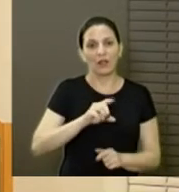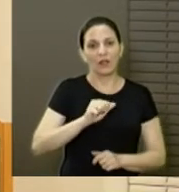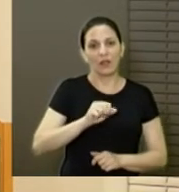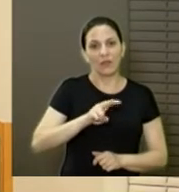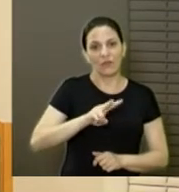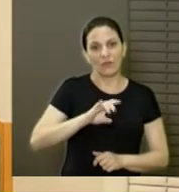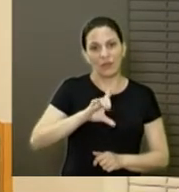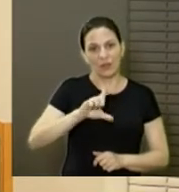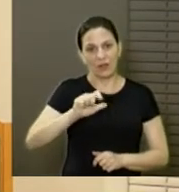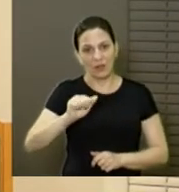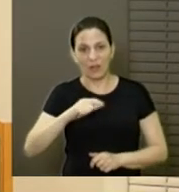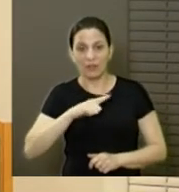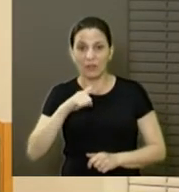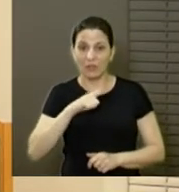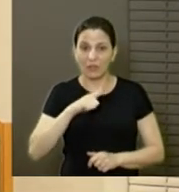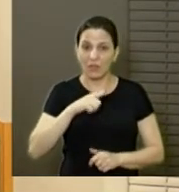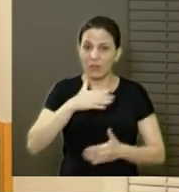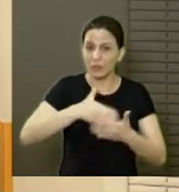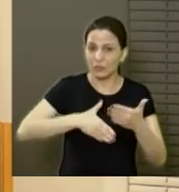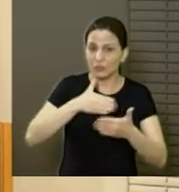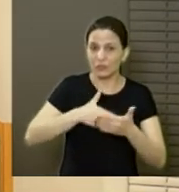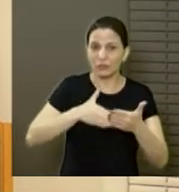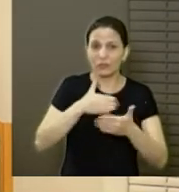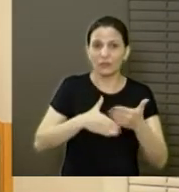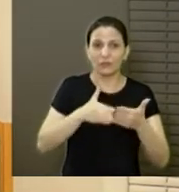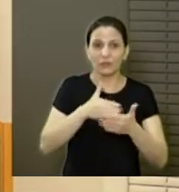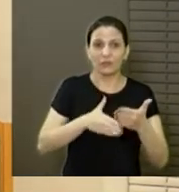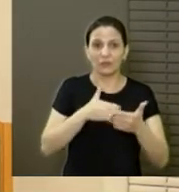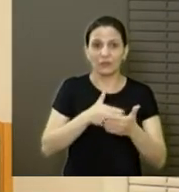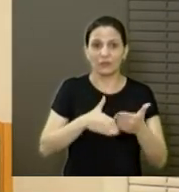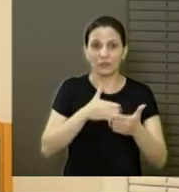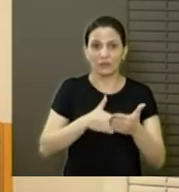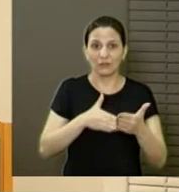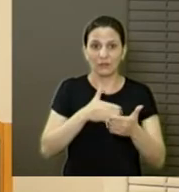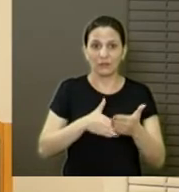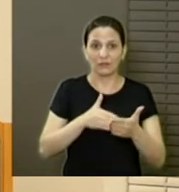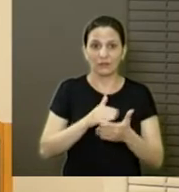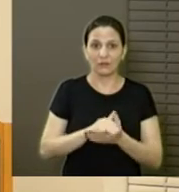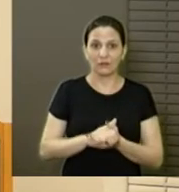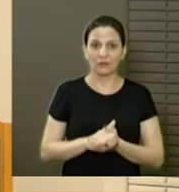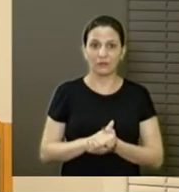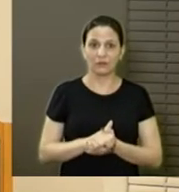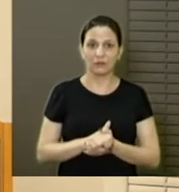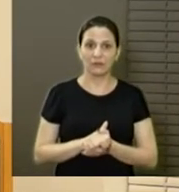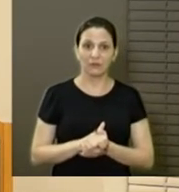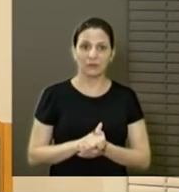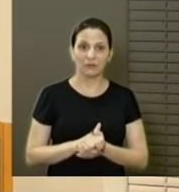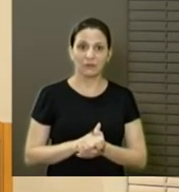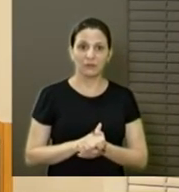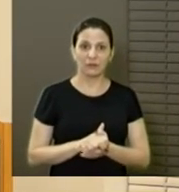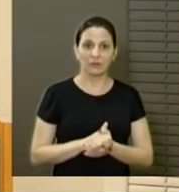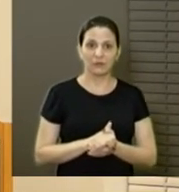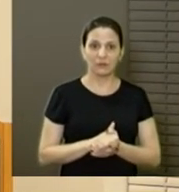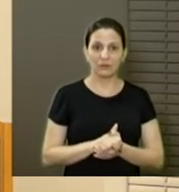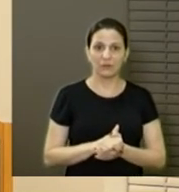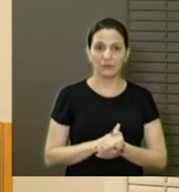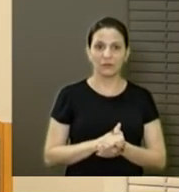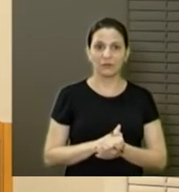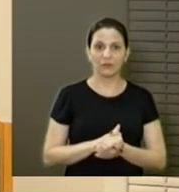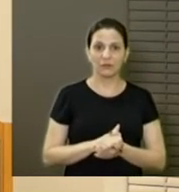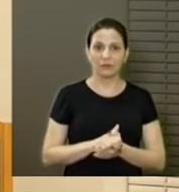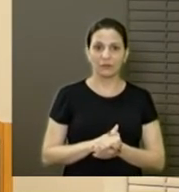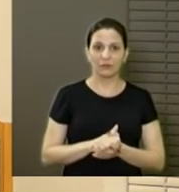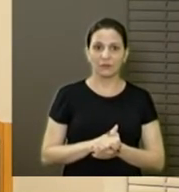momento atual como o verdadeiro divisor de águas. É que tem muita conversa que eu não estou conseguindo me concentrar para dizer o que eu preciso dizer. Está bem difícil